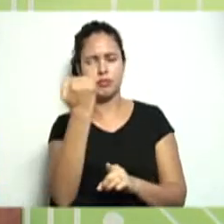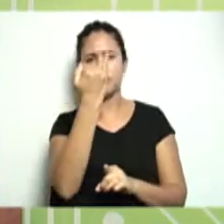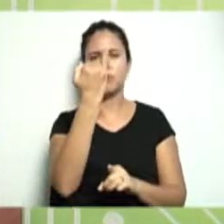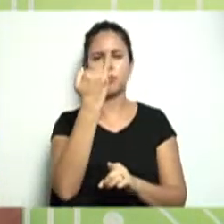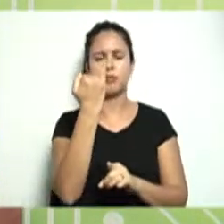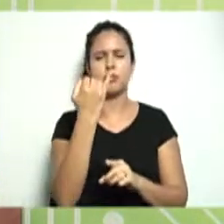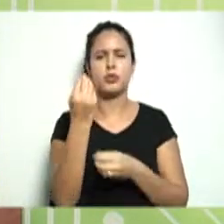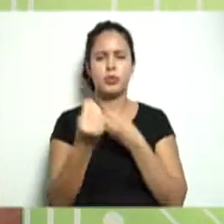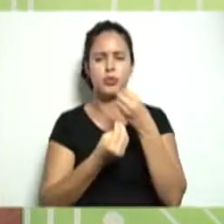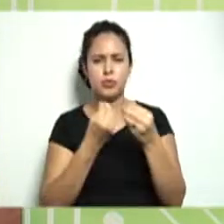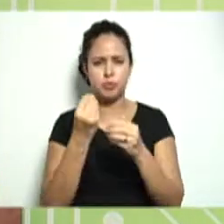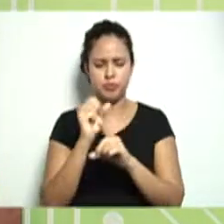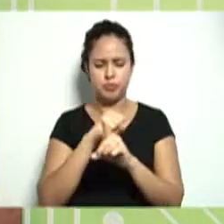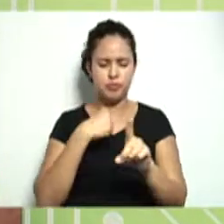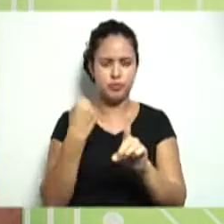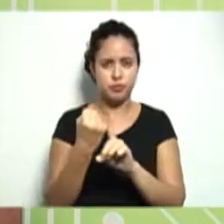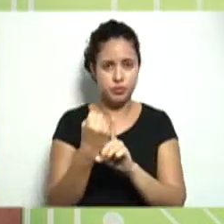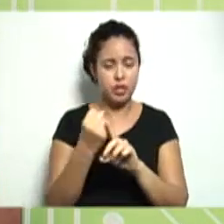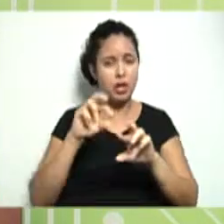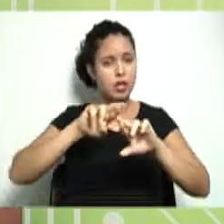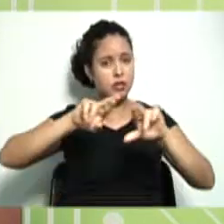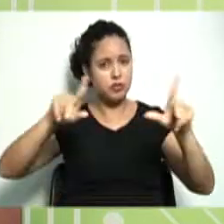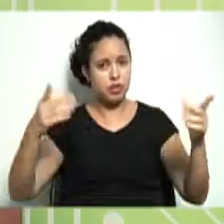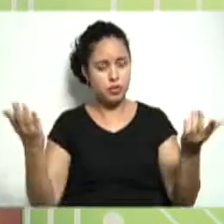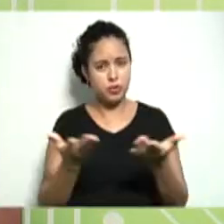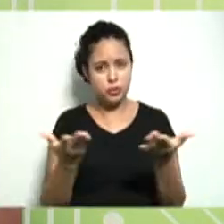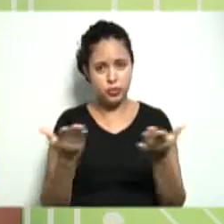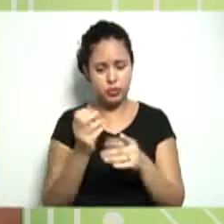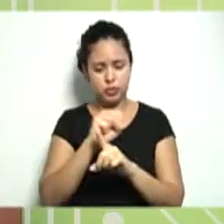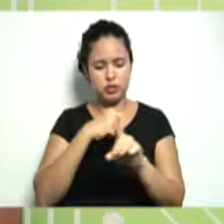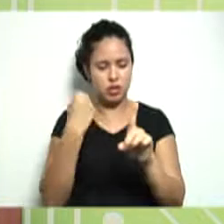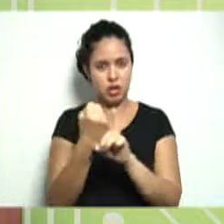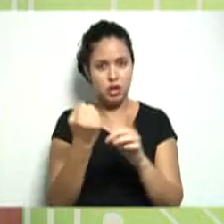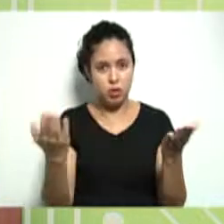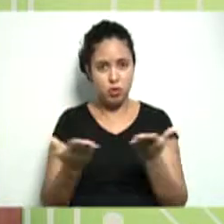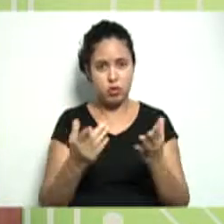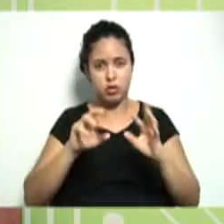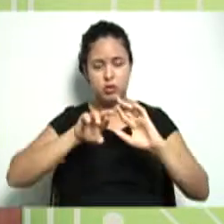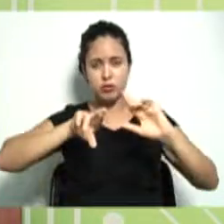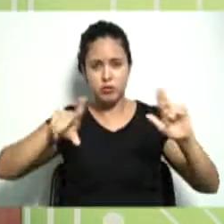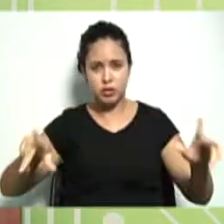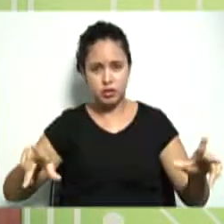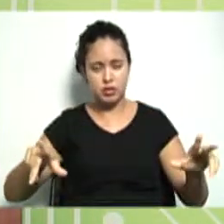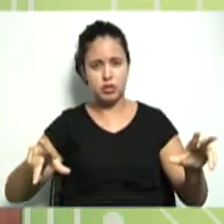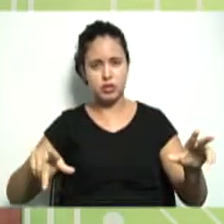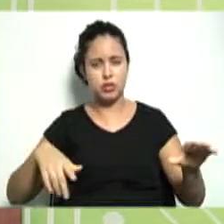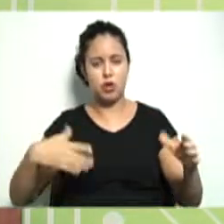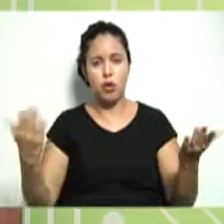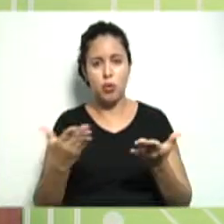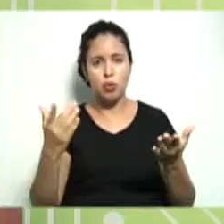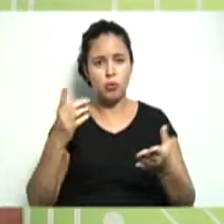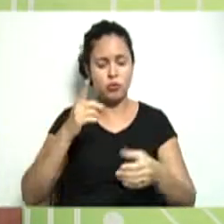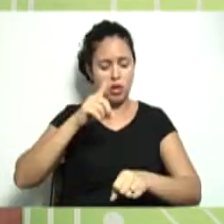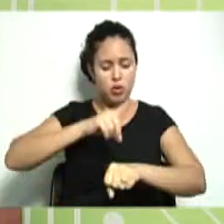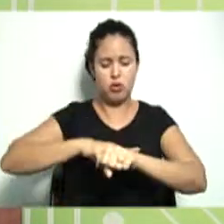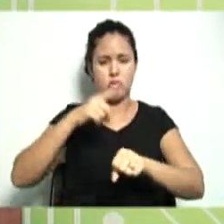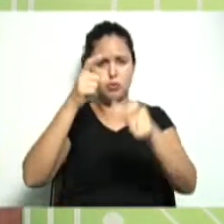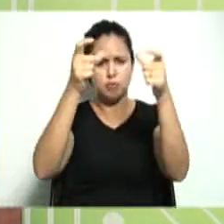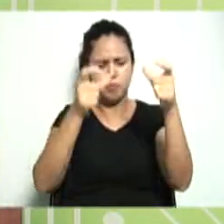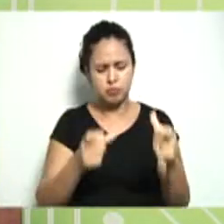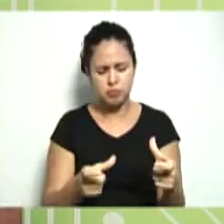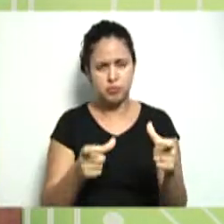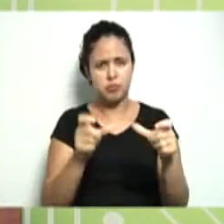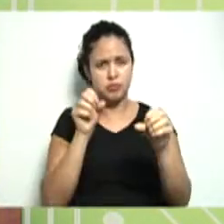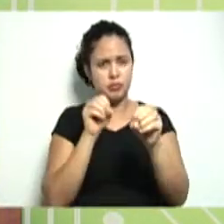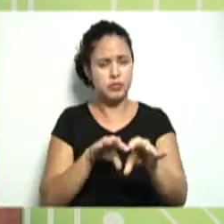se mantinha. É diferente da nossa sociedade, em que o momento de ensinar